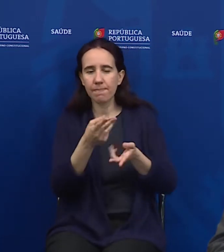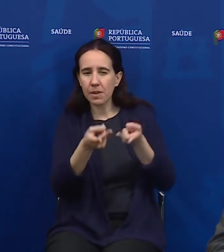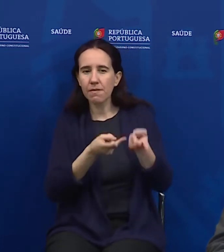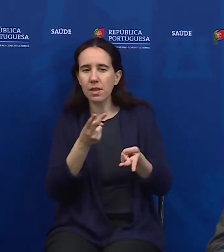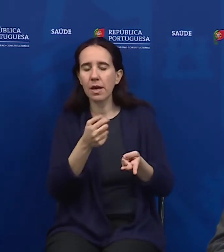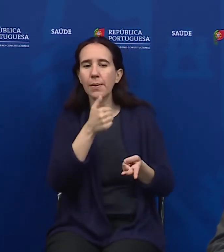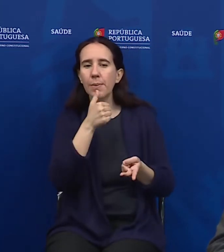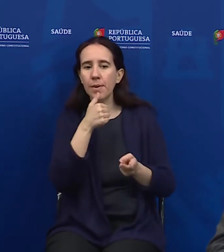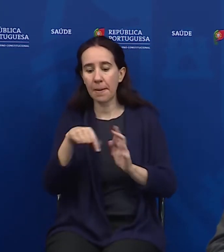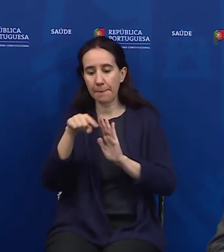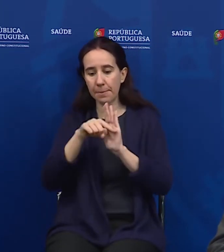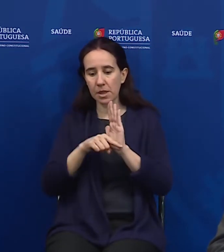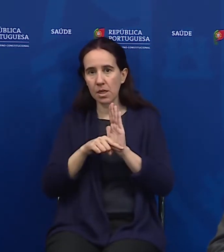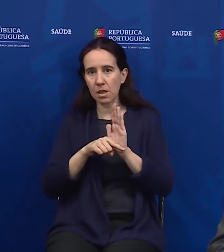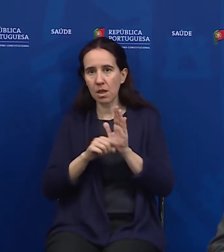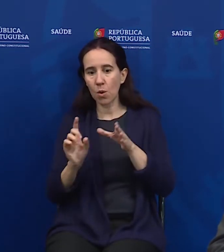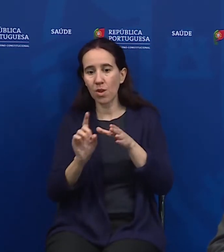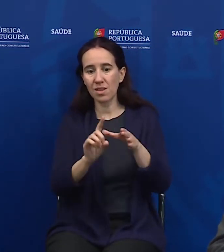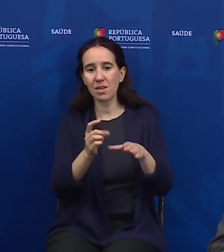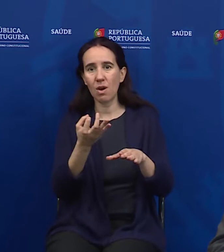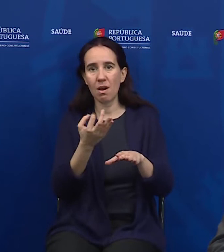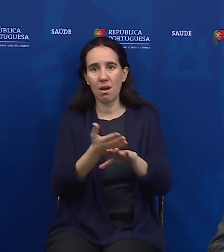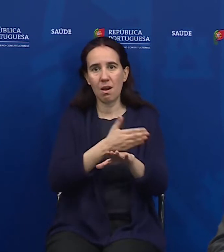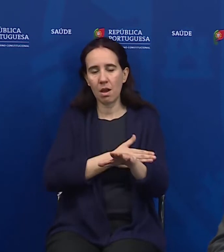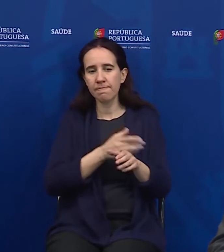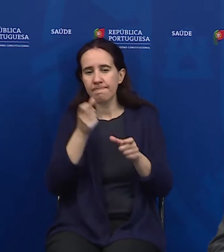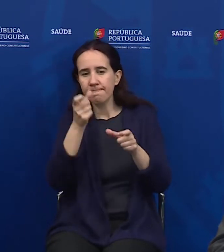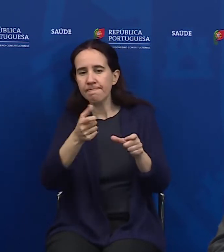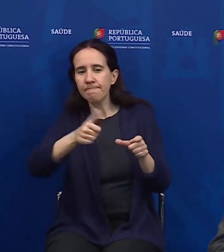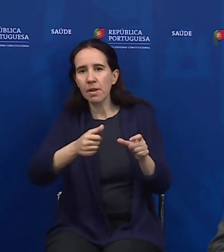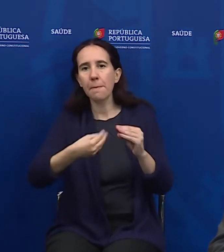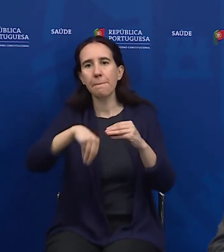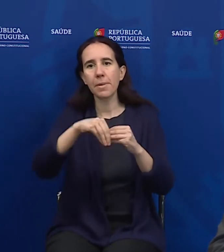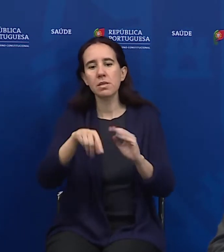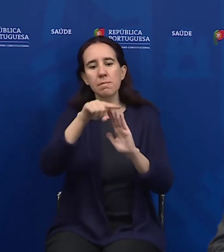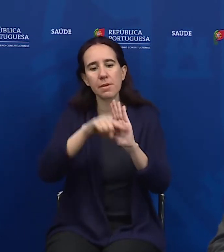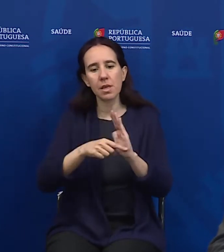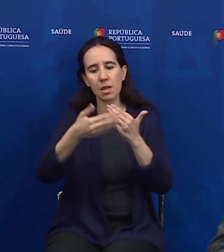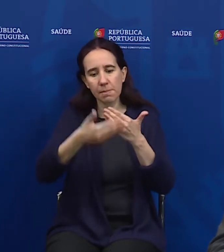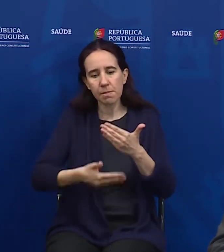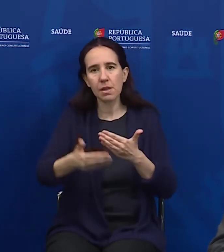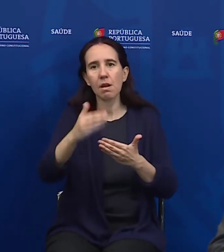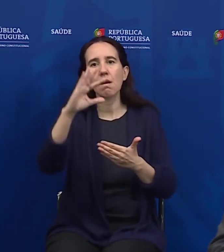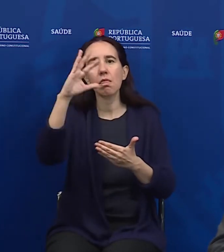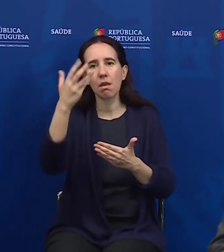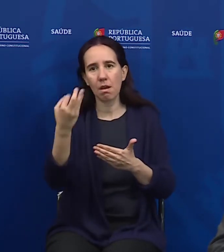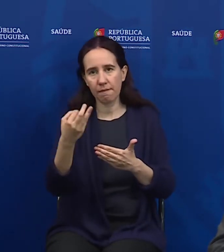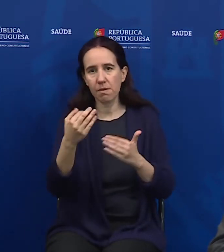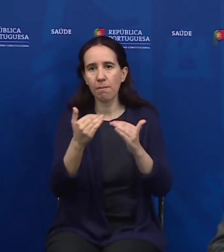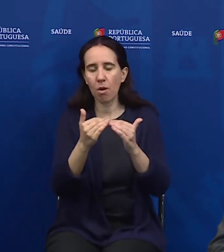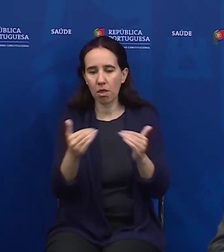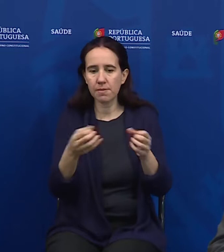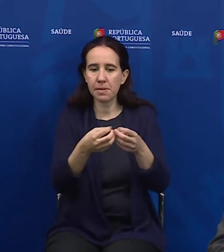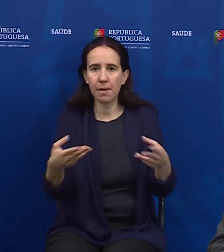avaliar o impacto das medidas de contenção tomadas, como orientar as medidas a implementar em caso de um novo